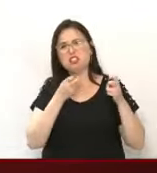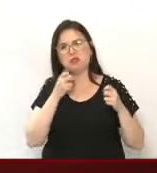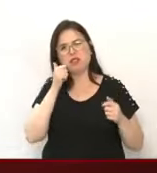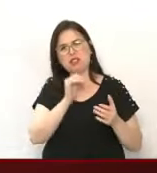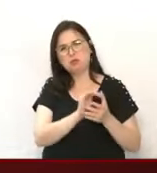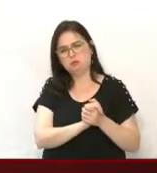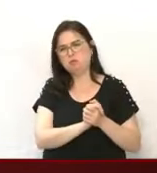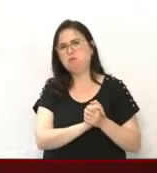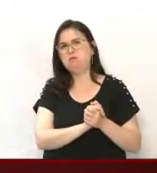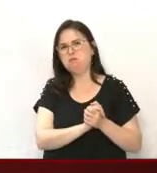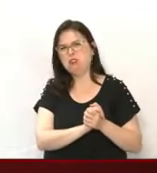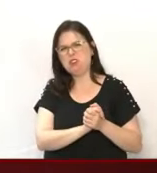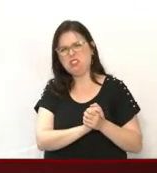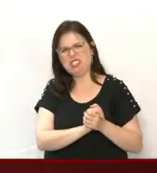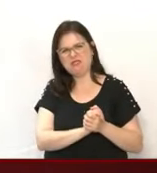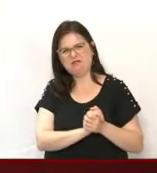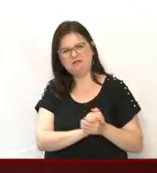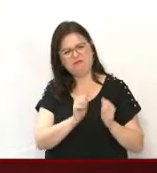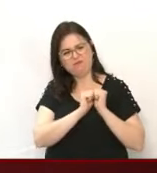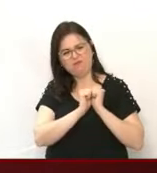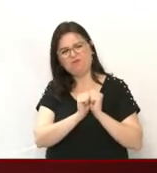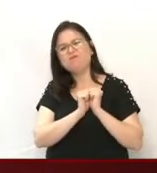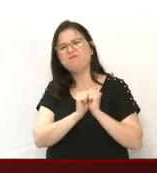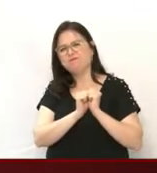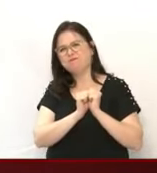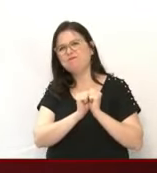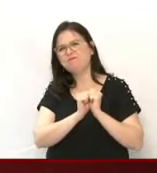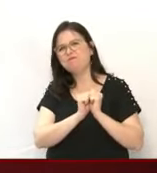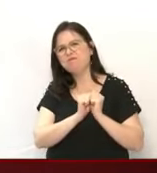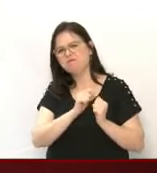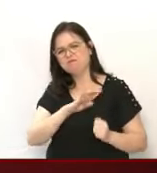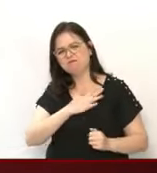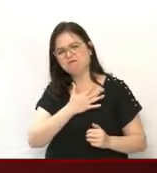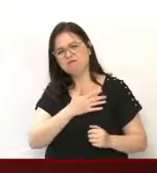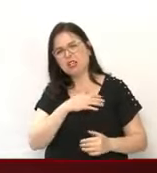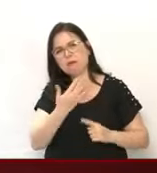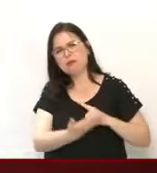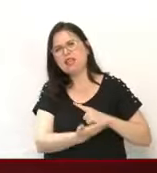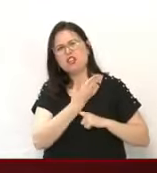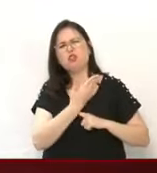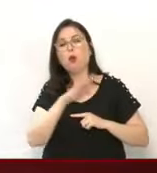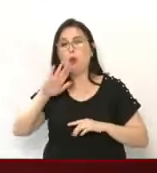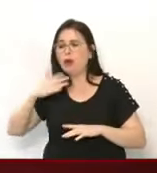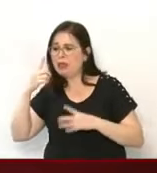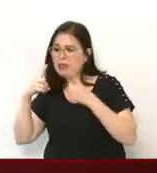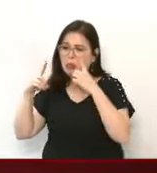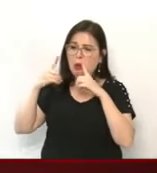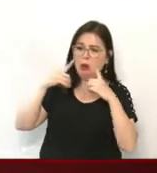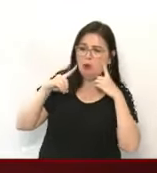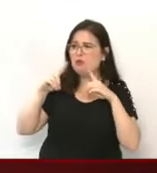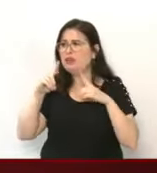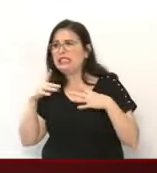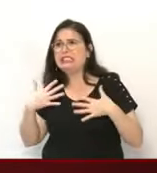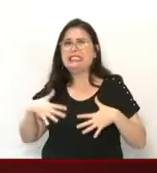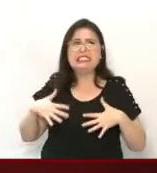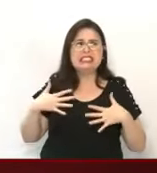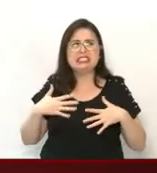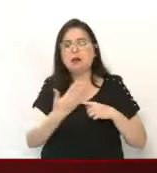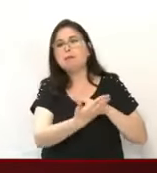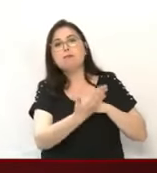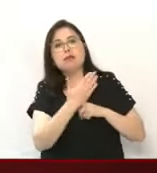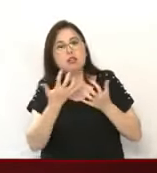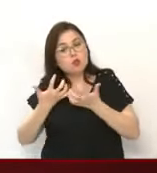forte, quanto é companheira. Nos momentos em que tive dúvidas, me ajudou a resolvê-las. Nos momentos em